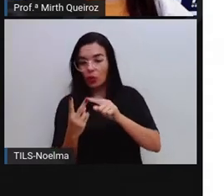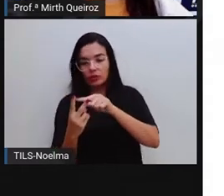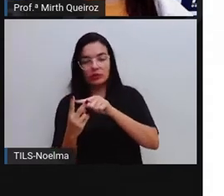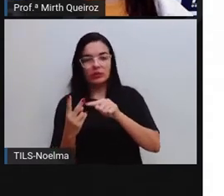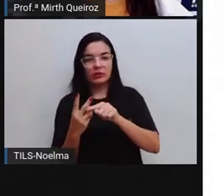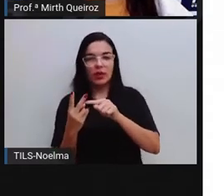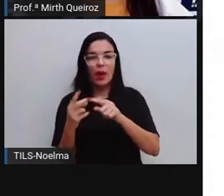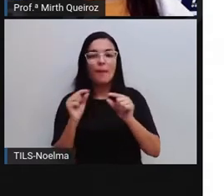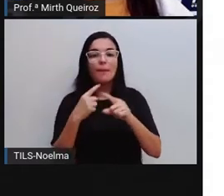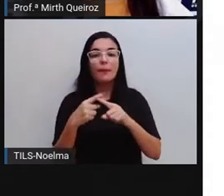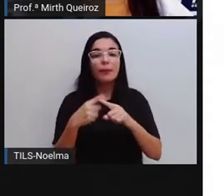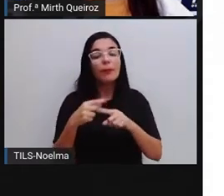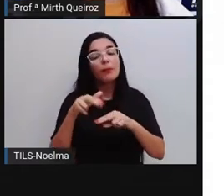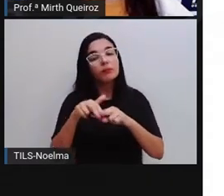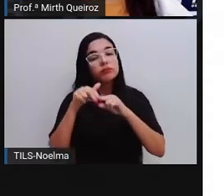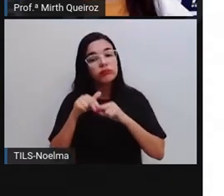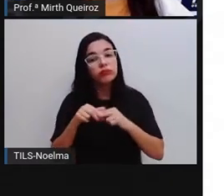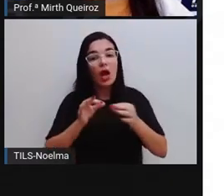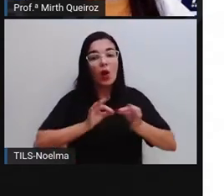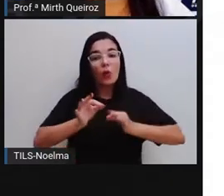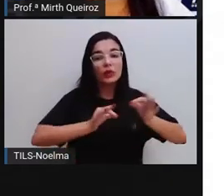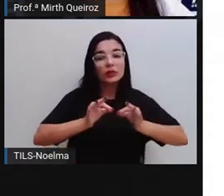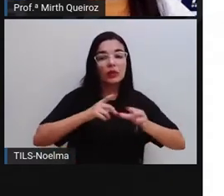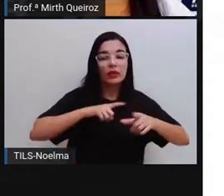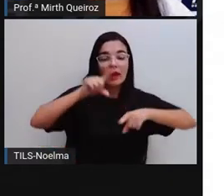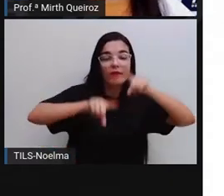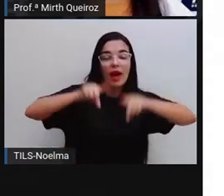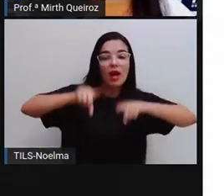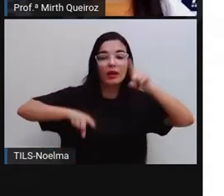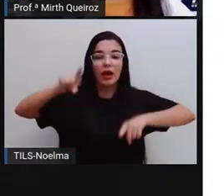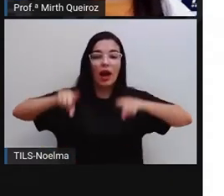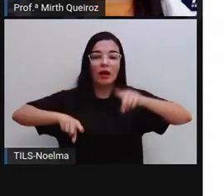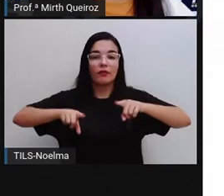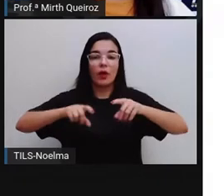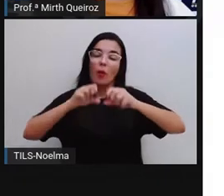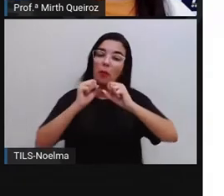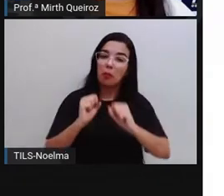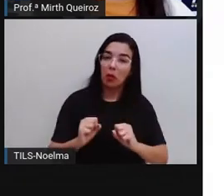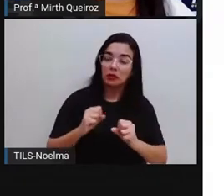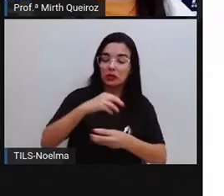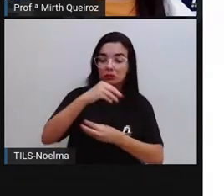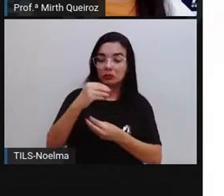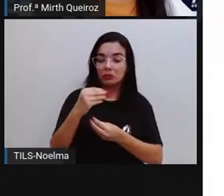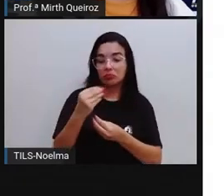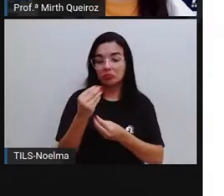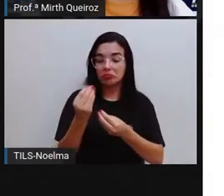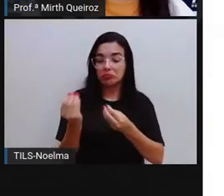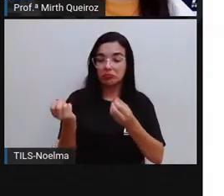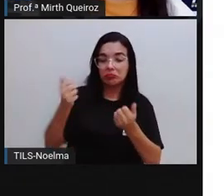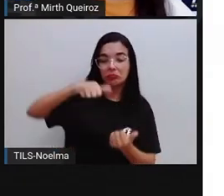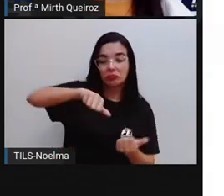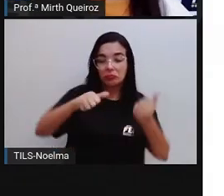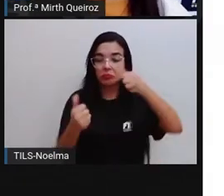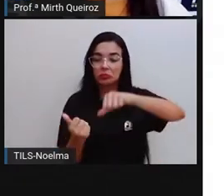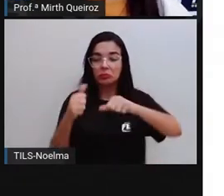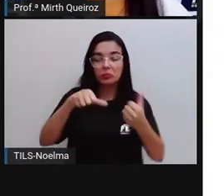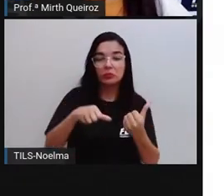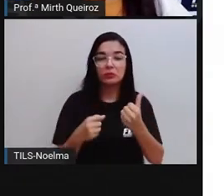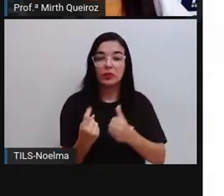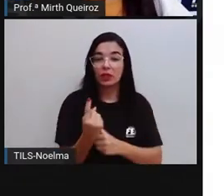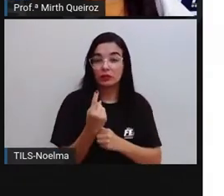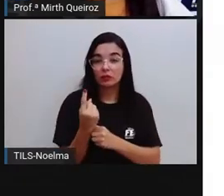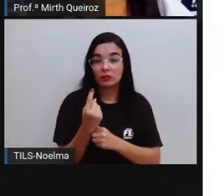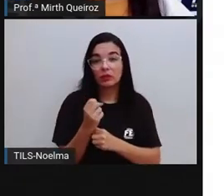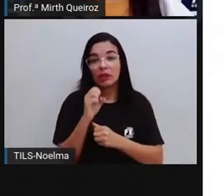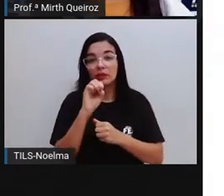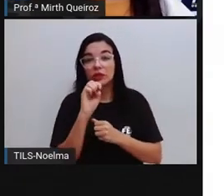sua organização vai ser variável. Essa substância, ela pode ser considerada pura, então, quando ela não está misturada com